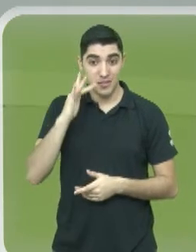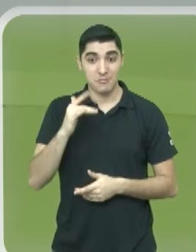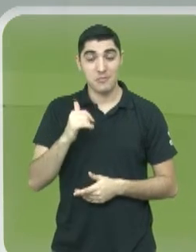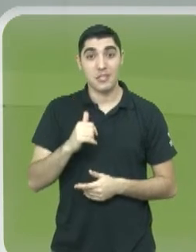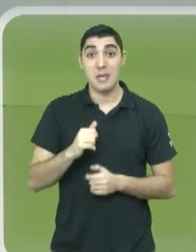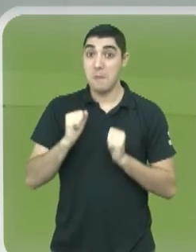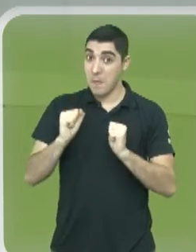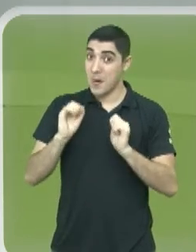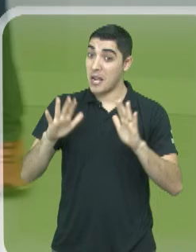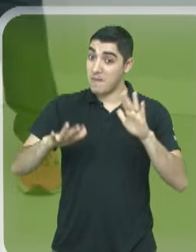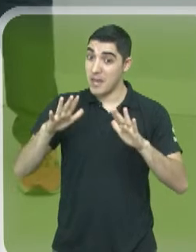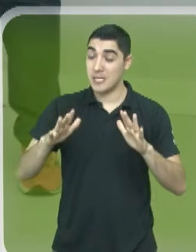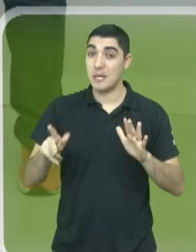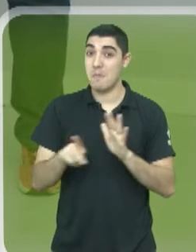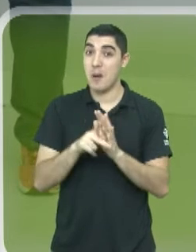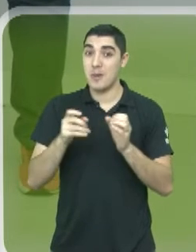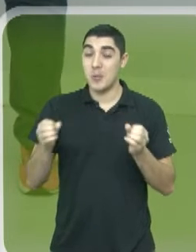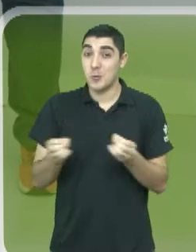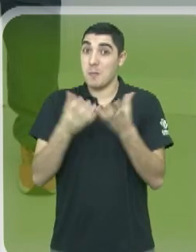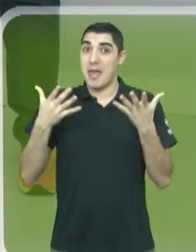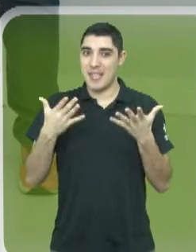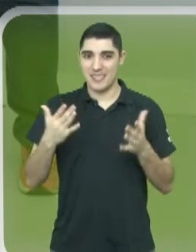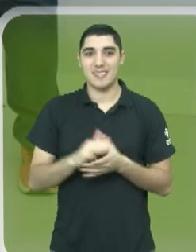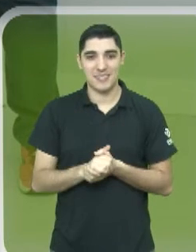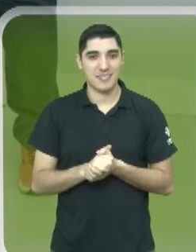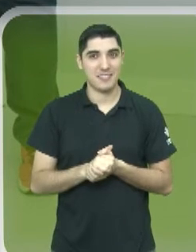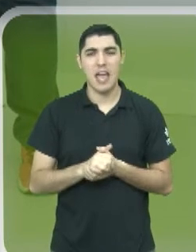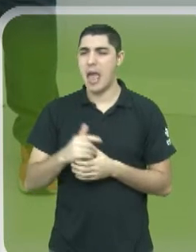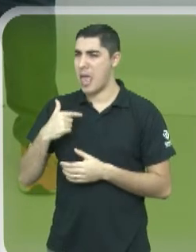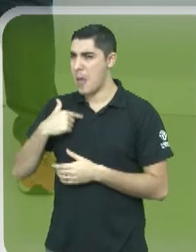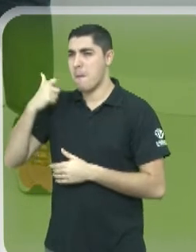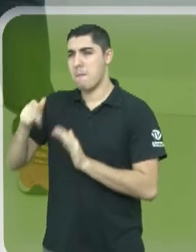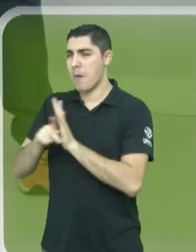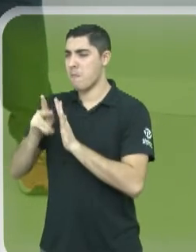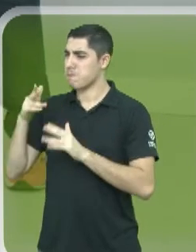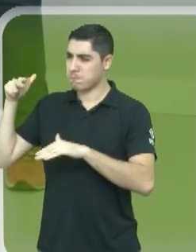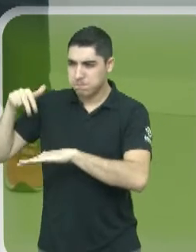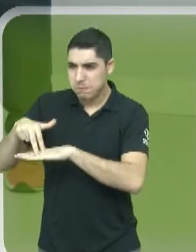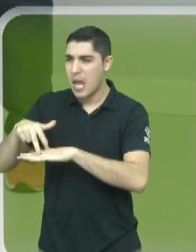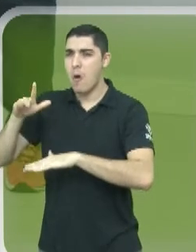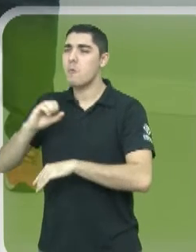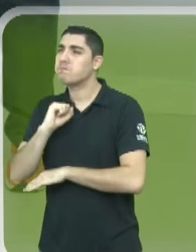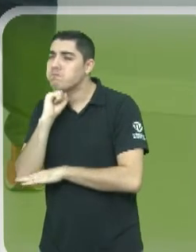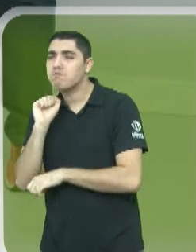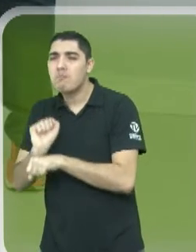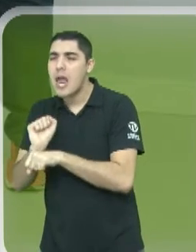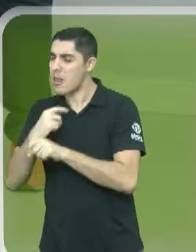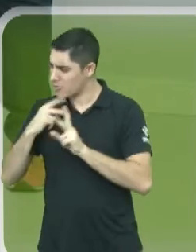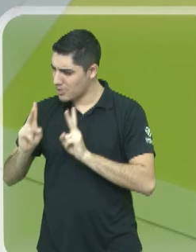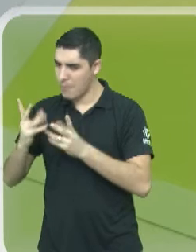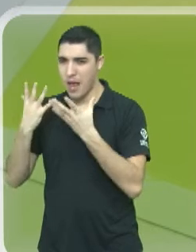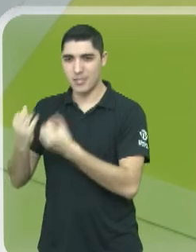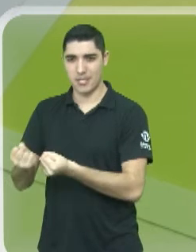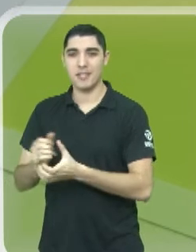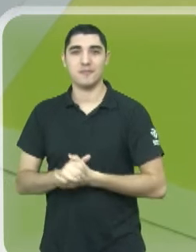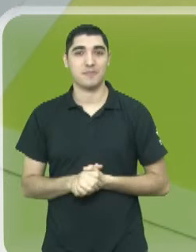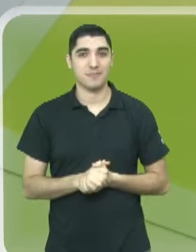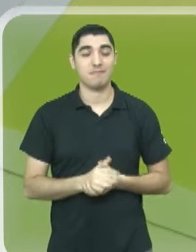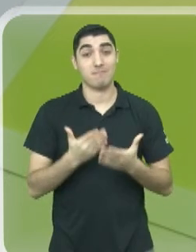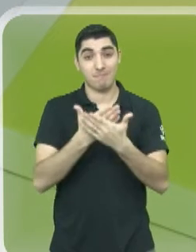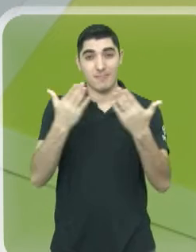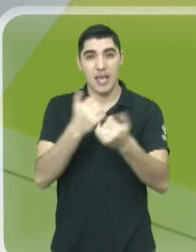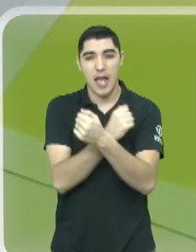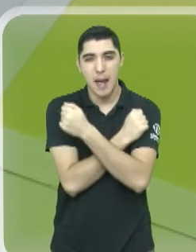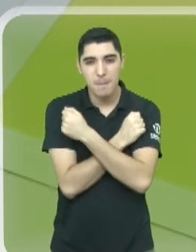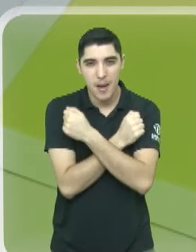ter surpresas em breve no nosso Hora do Esporte. Camisa titular ou reserva, sempre estou pronto para vestir o uniforme do Hora do Esporte. Sempre com a gente. Galera, um grande